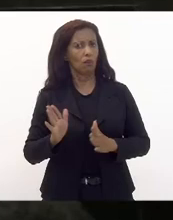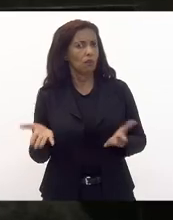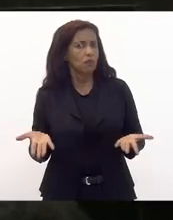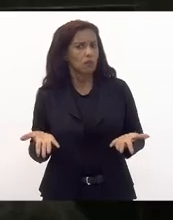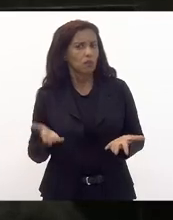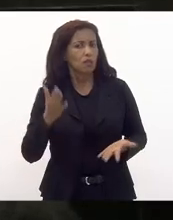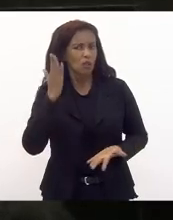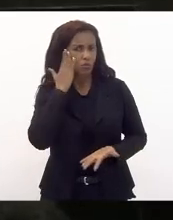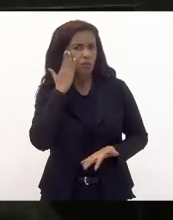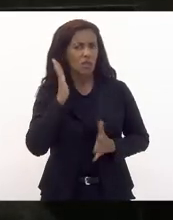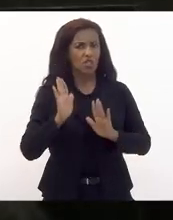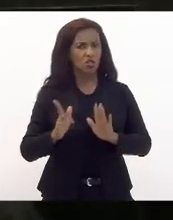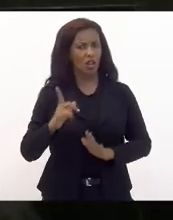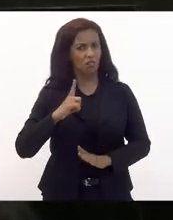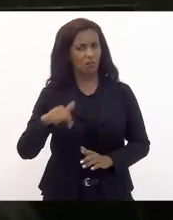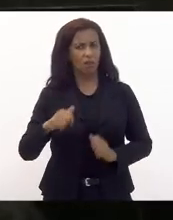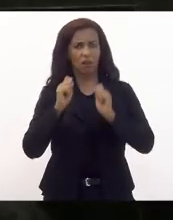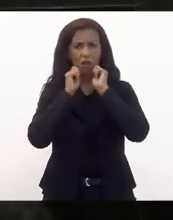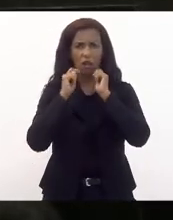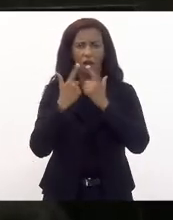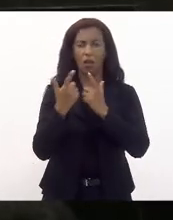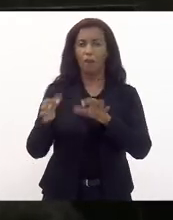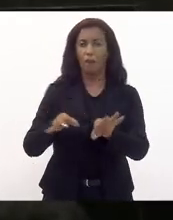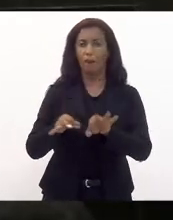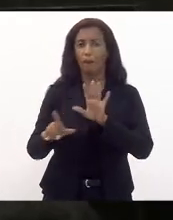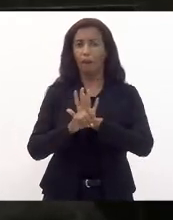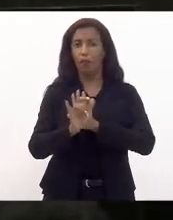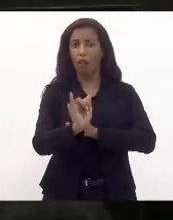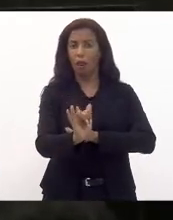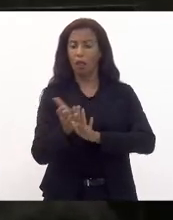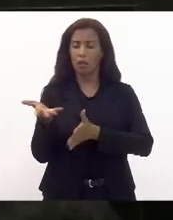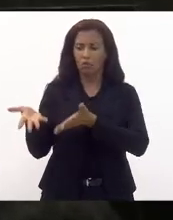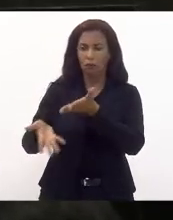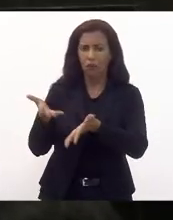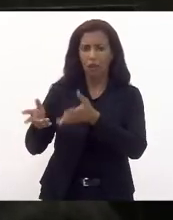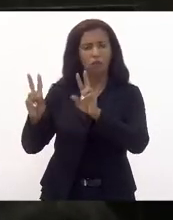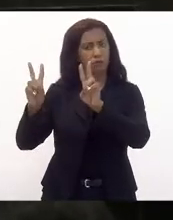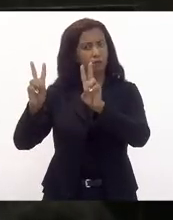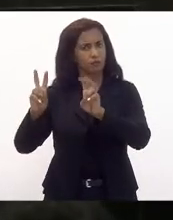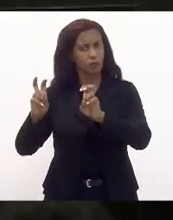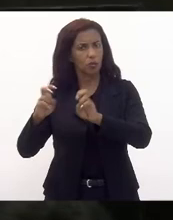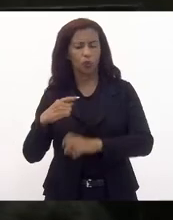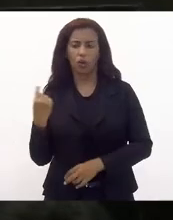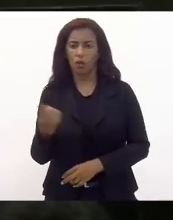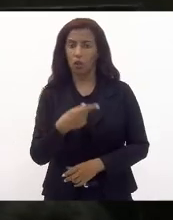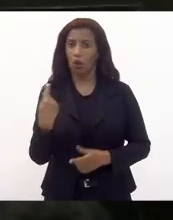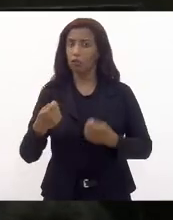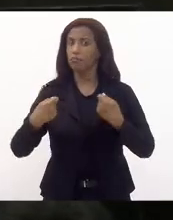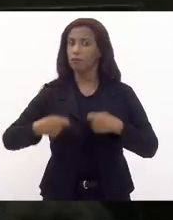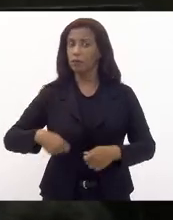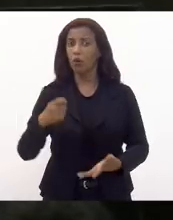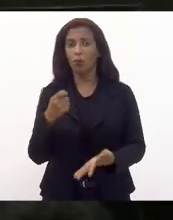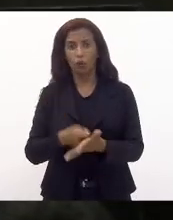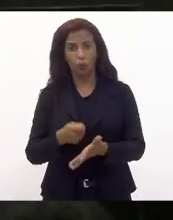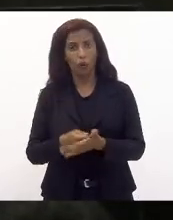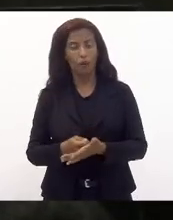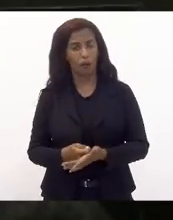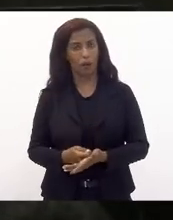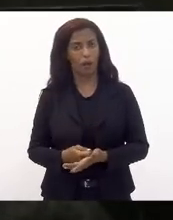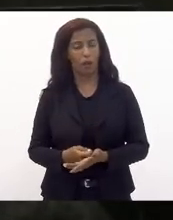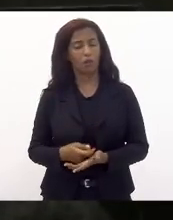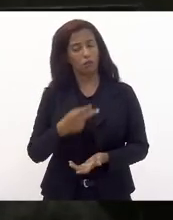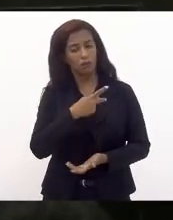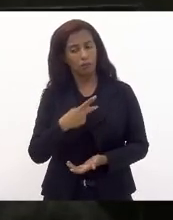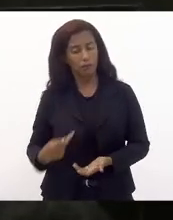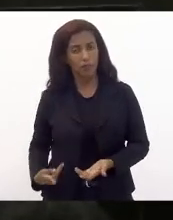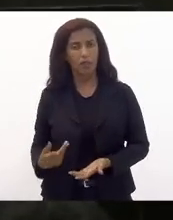benéfico que eu sei que já tem na casa projeto de leis que tratam sobre esse assunto e nós precisamos E aí reivindicar